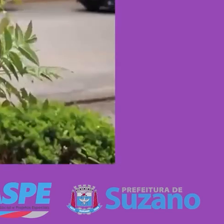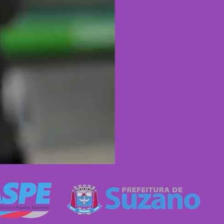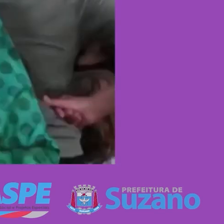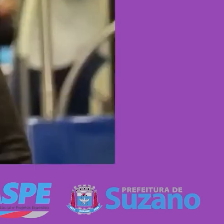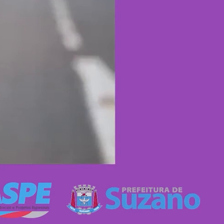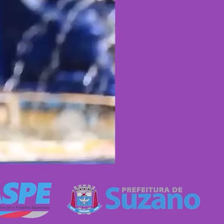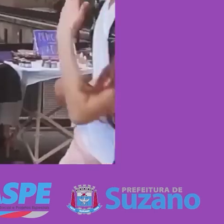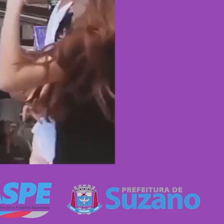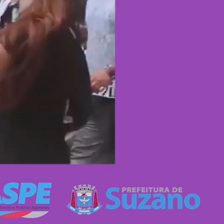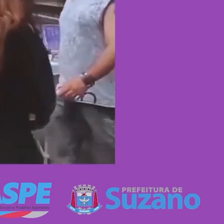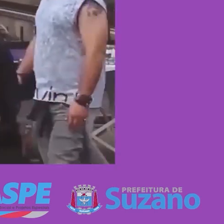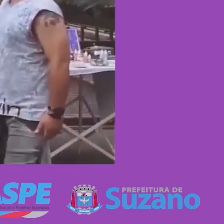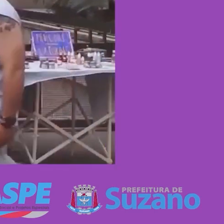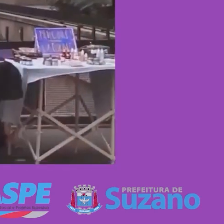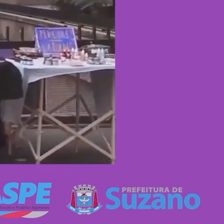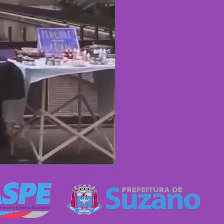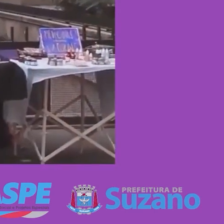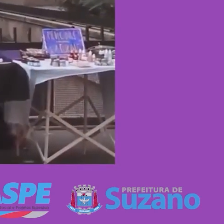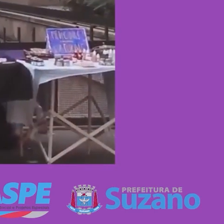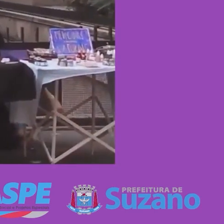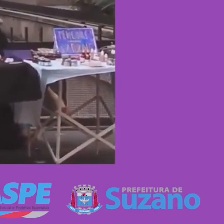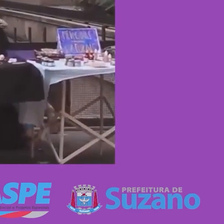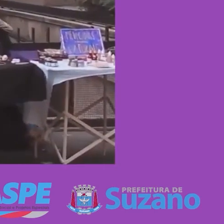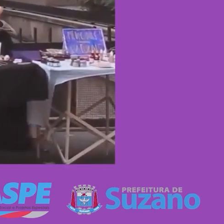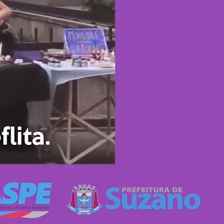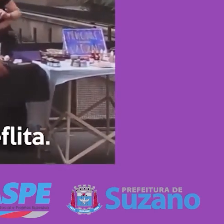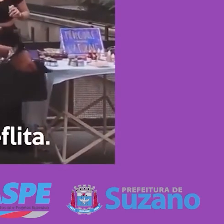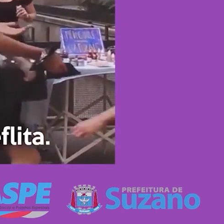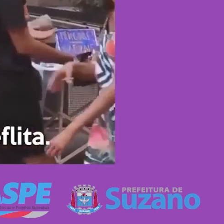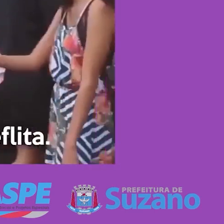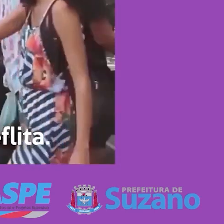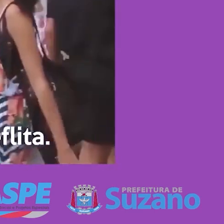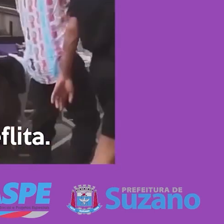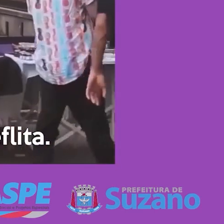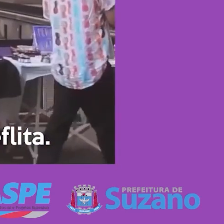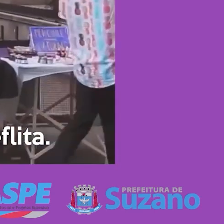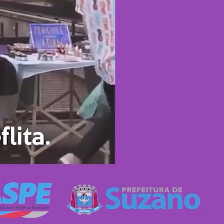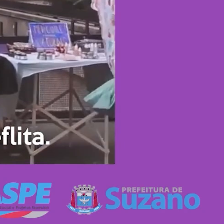O mundo precisa de mais empatia.